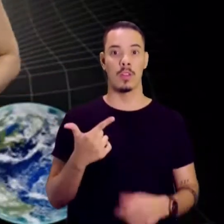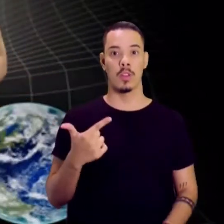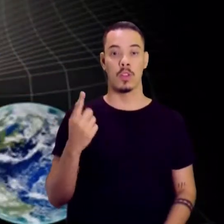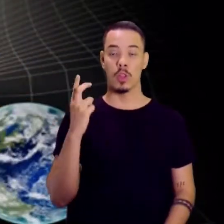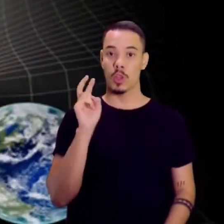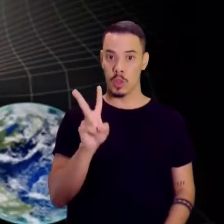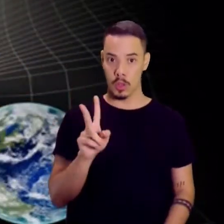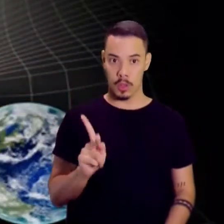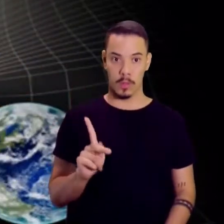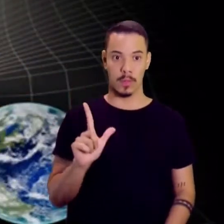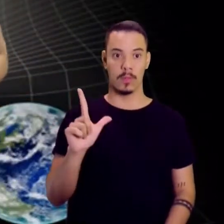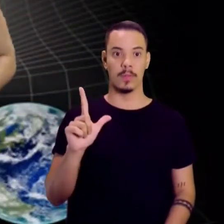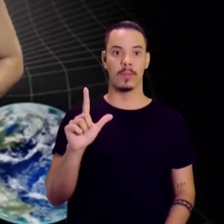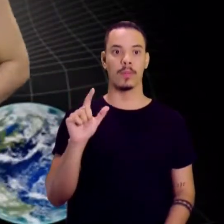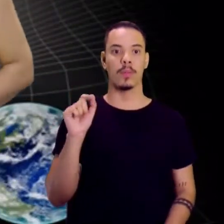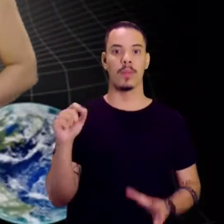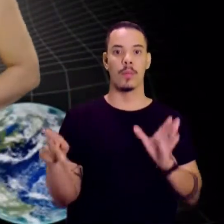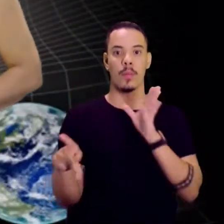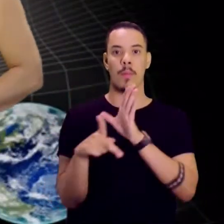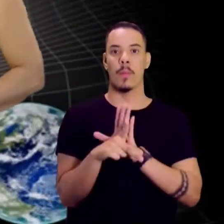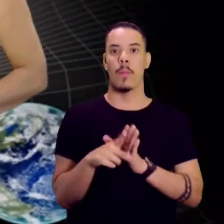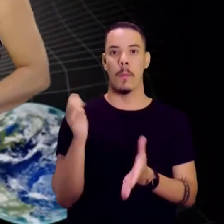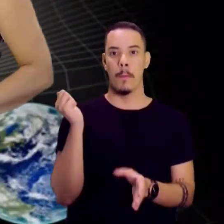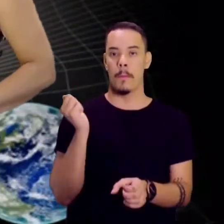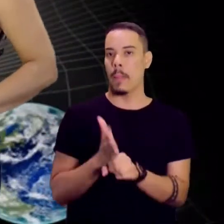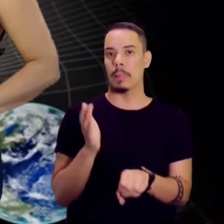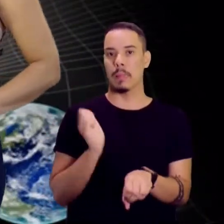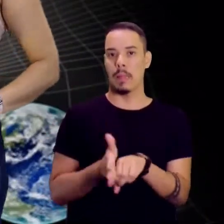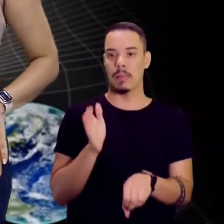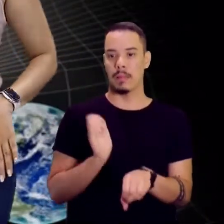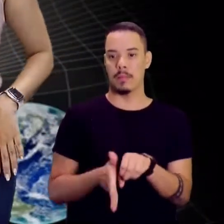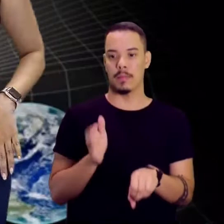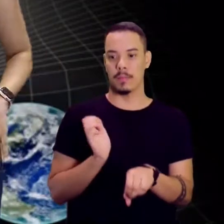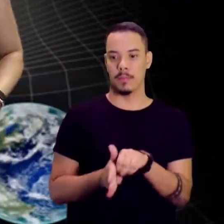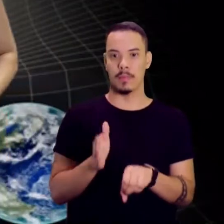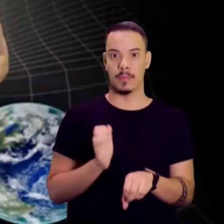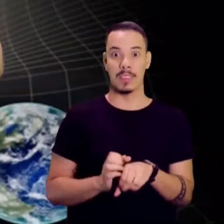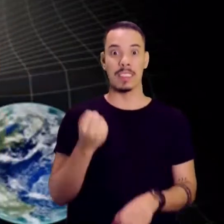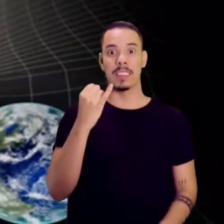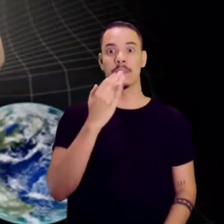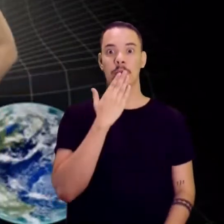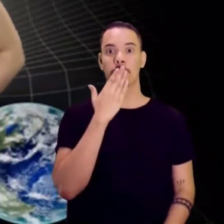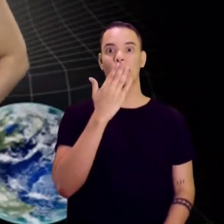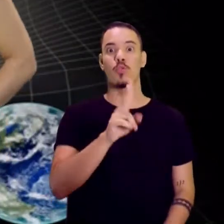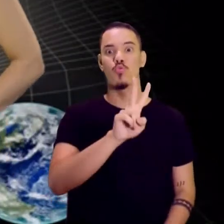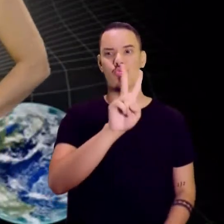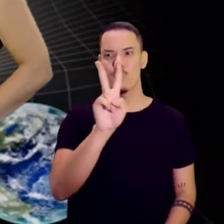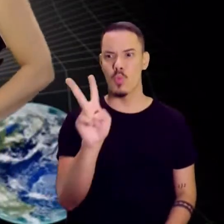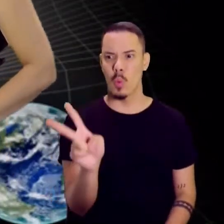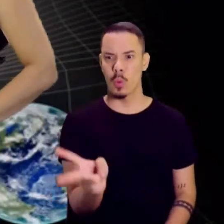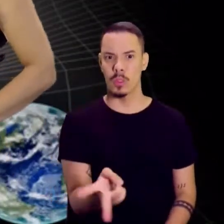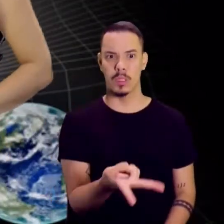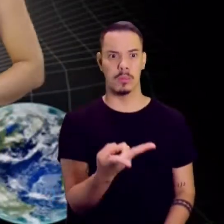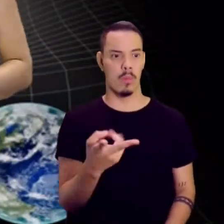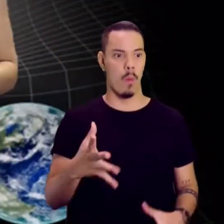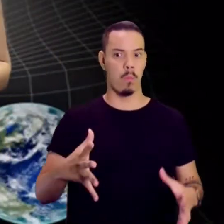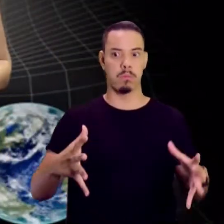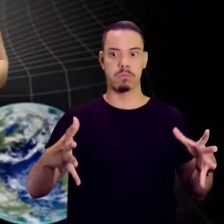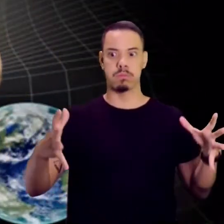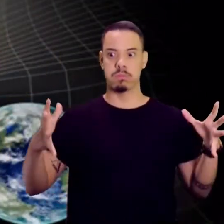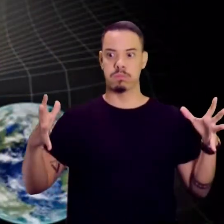cara mandasse 2.000 batatinhas para minha casa. Pedi 2 quilos. Estaria correto? Estaria correto. Né? Você eu